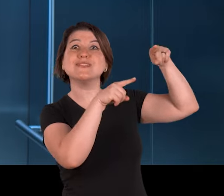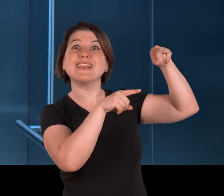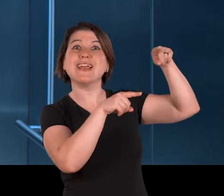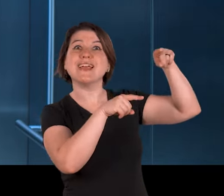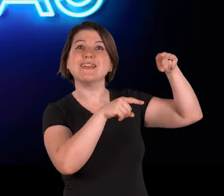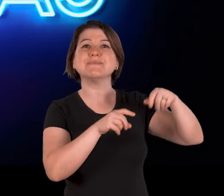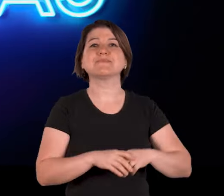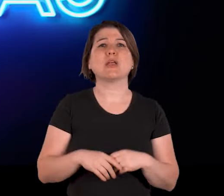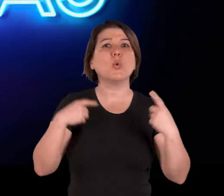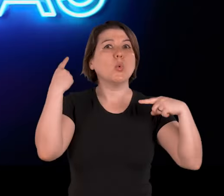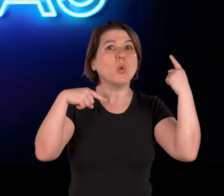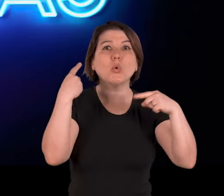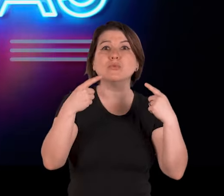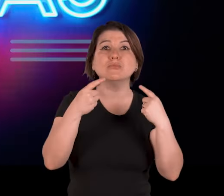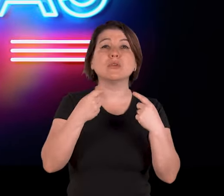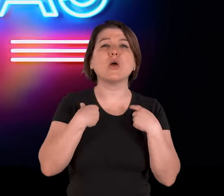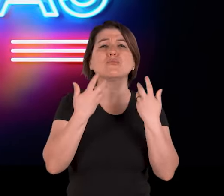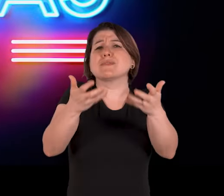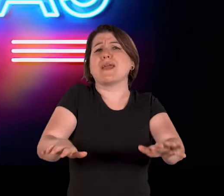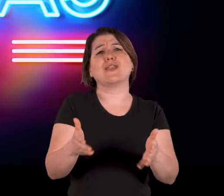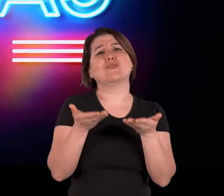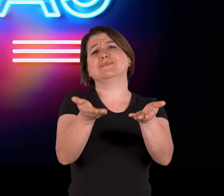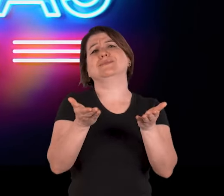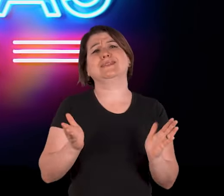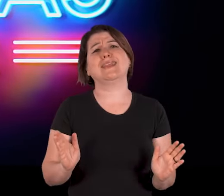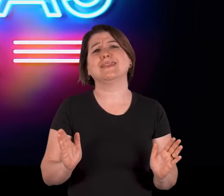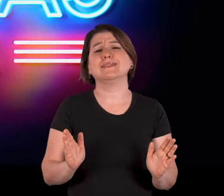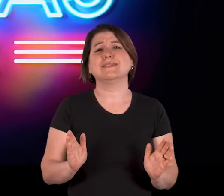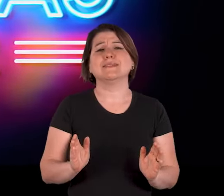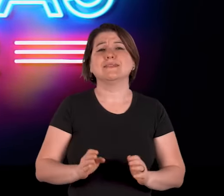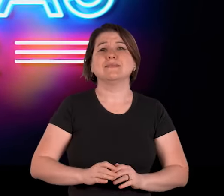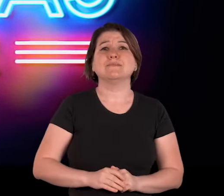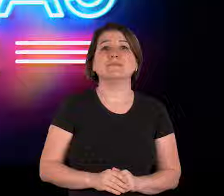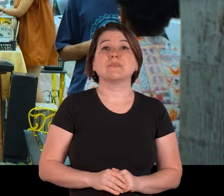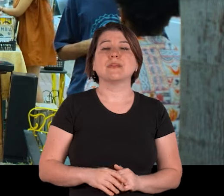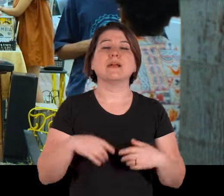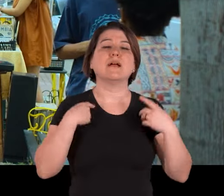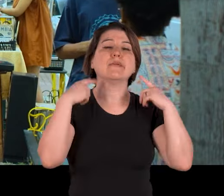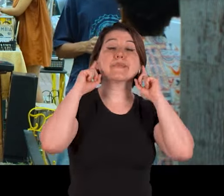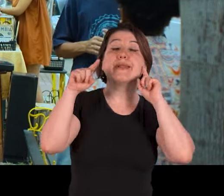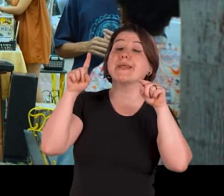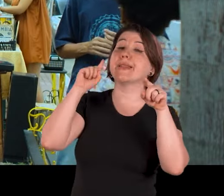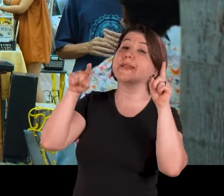pra vocês. Tampando as orelhas com a mão, Marco Antônio passando por uma caixa de som na rua.